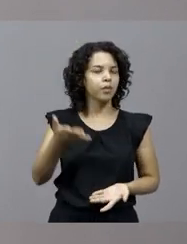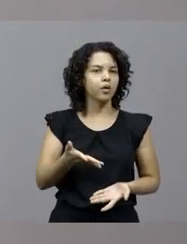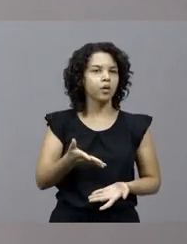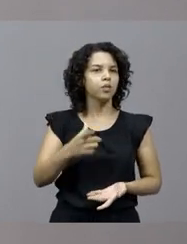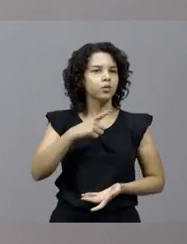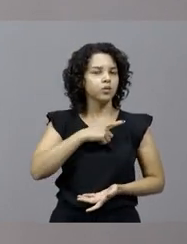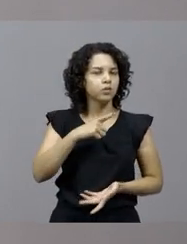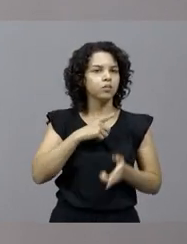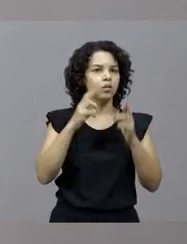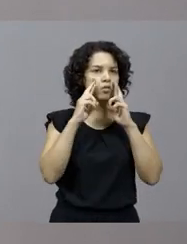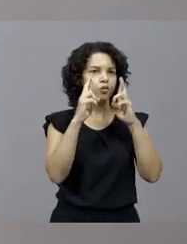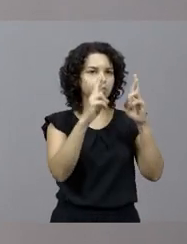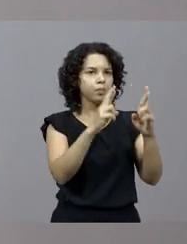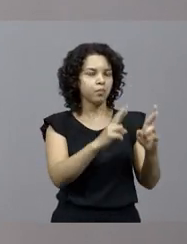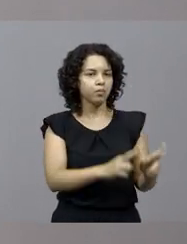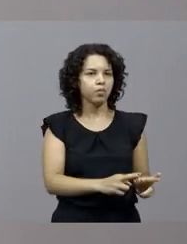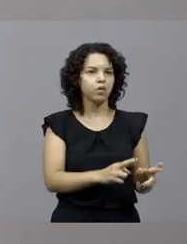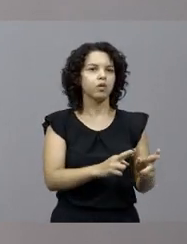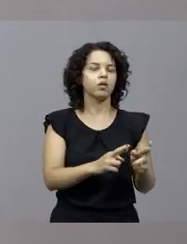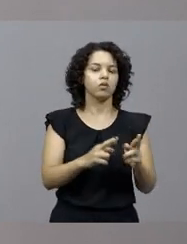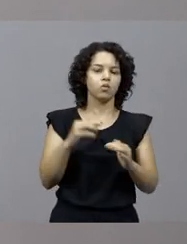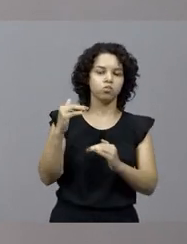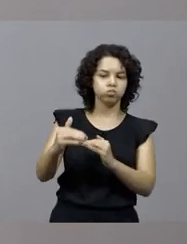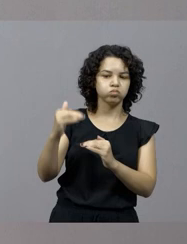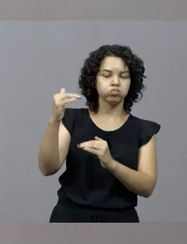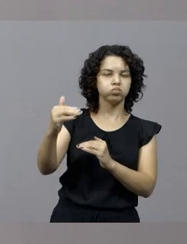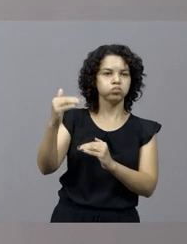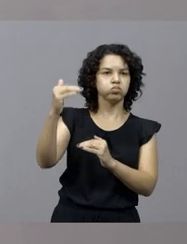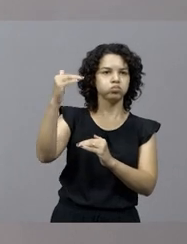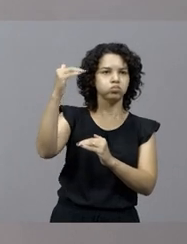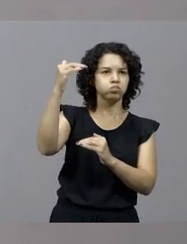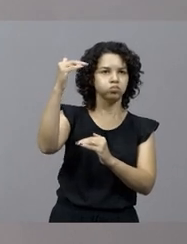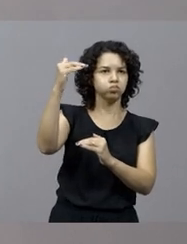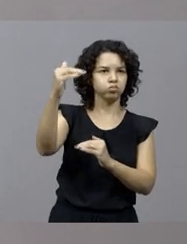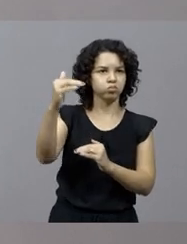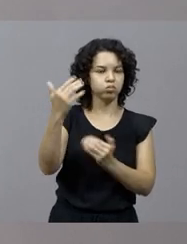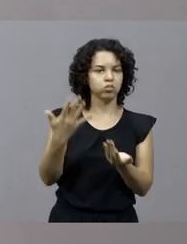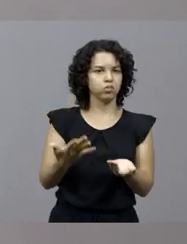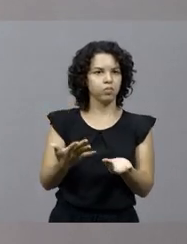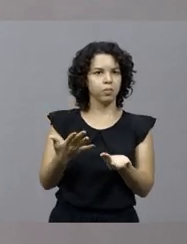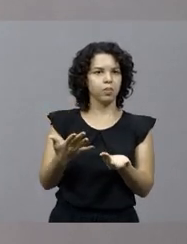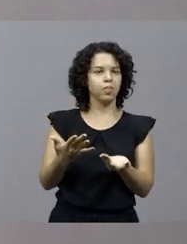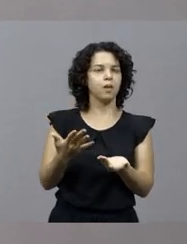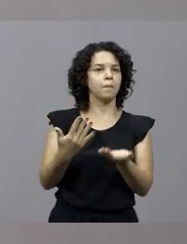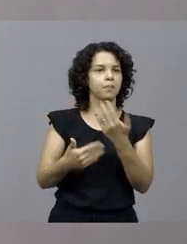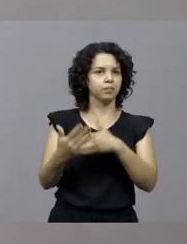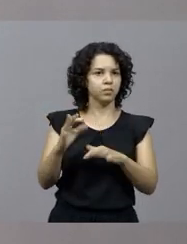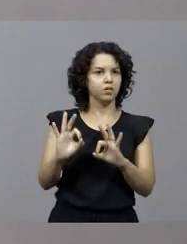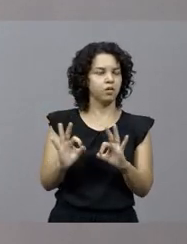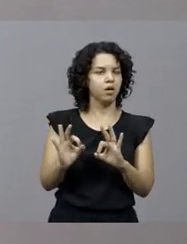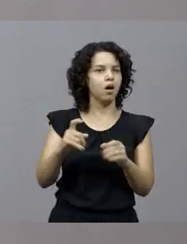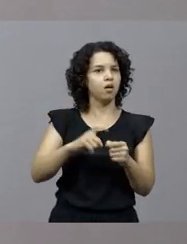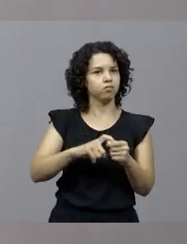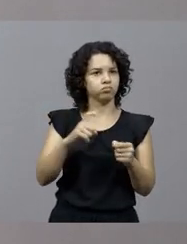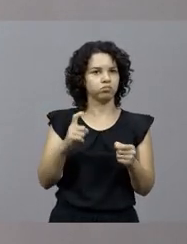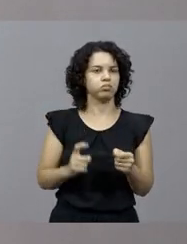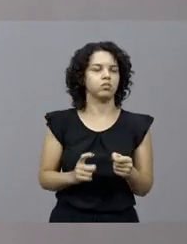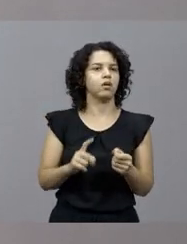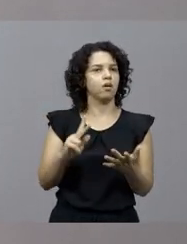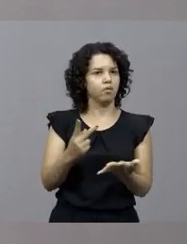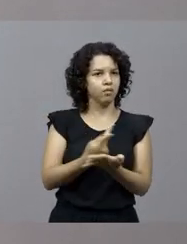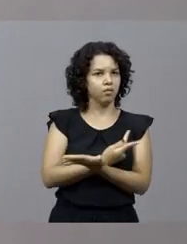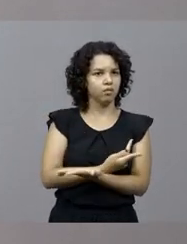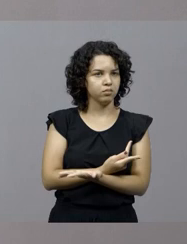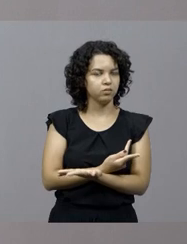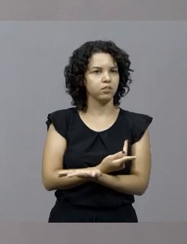com o bom respeito de suas hierarquias, sem querer ter integrado essas funções um dia, é uma heresia. É uma